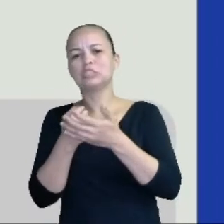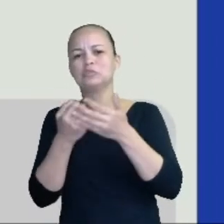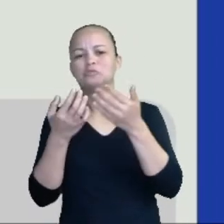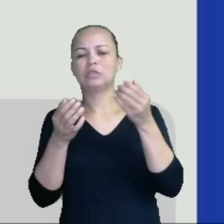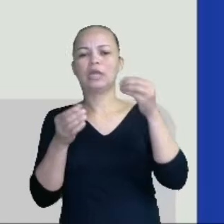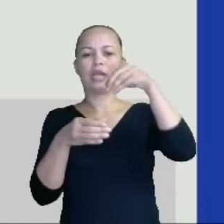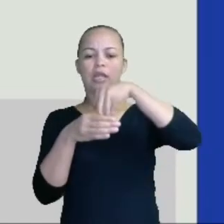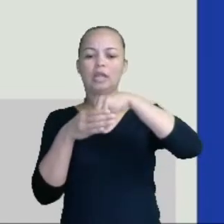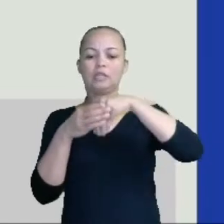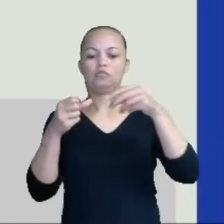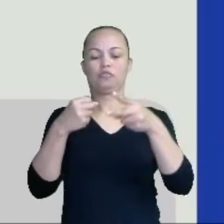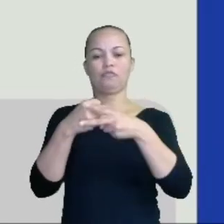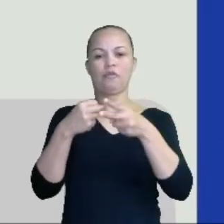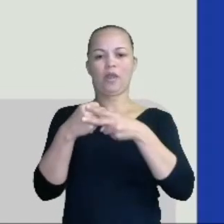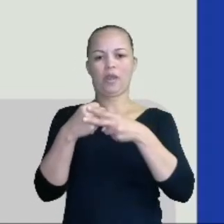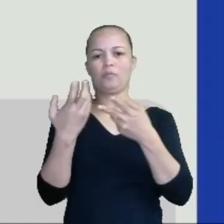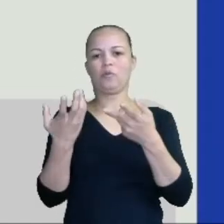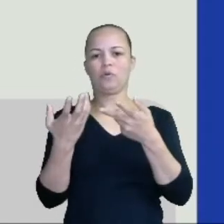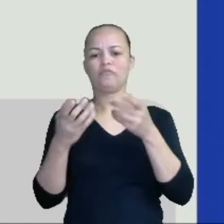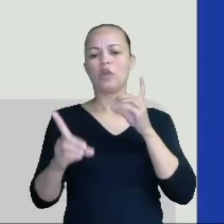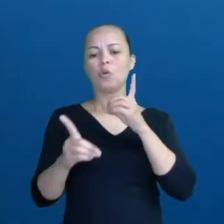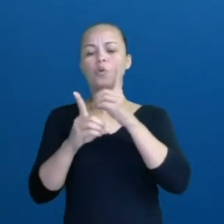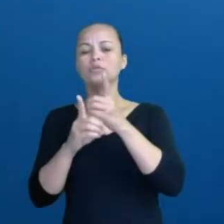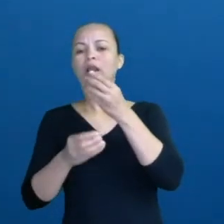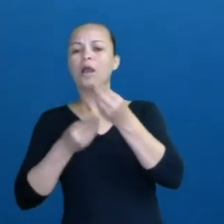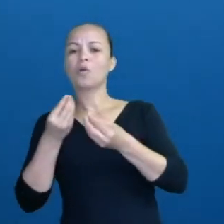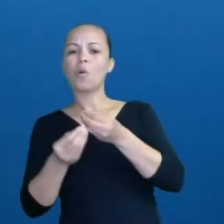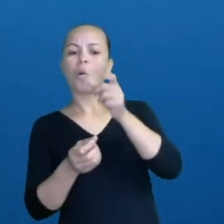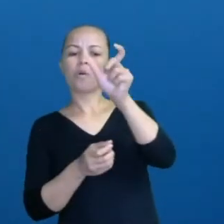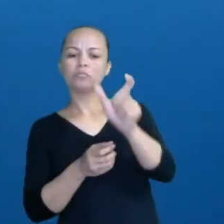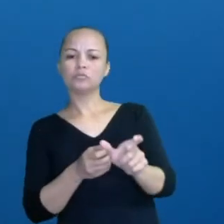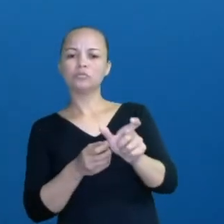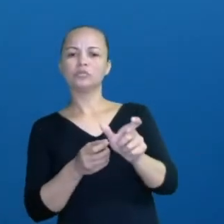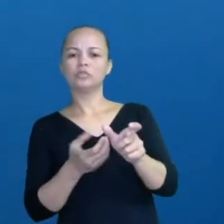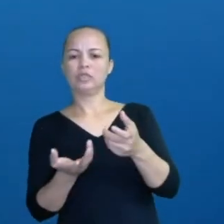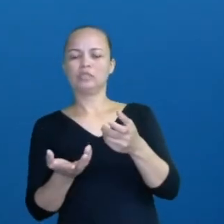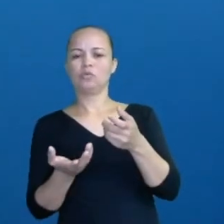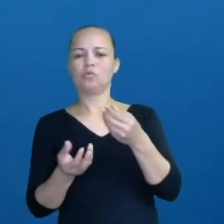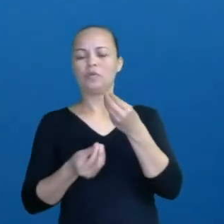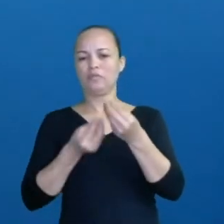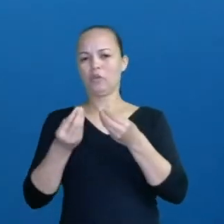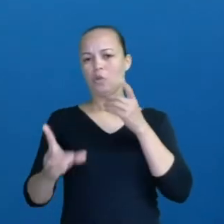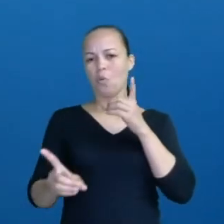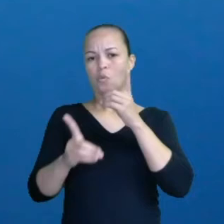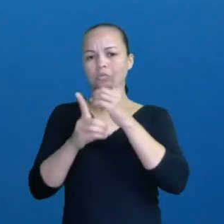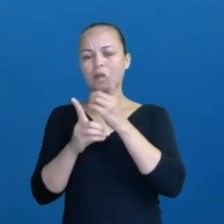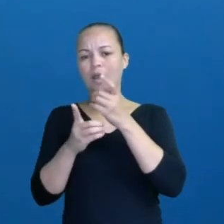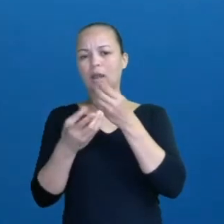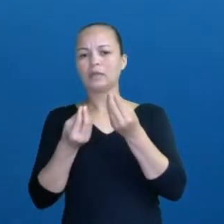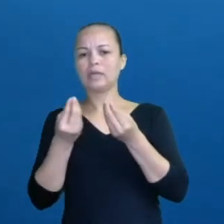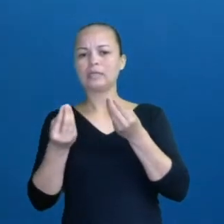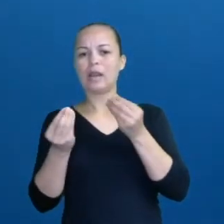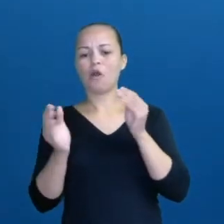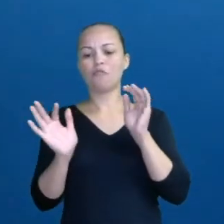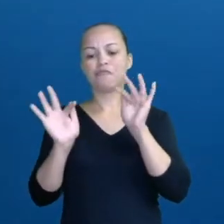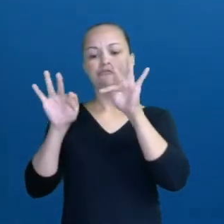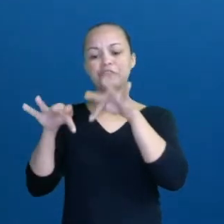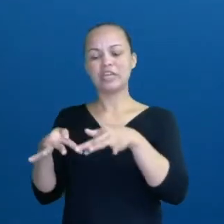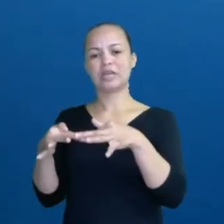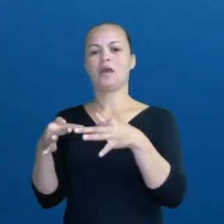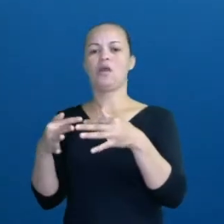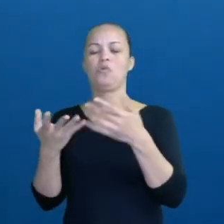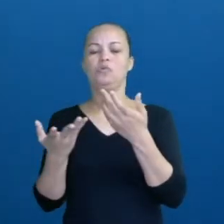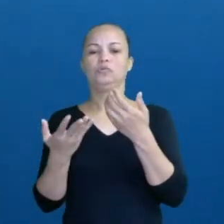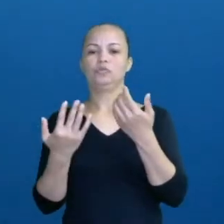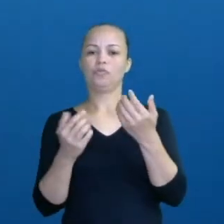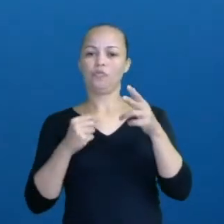vou encontrar esse sujeito? Eu vou encontrar esse sujeito através da terminação do verbo. Mais